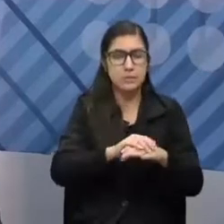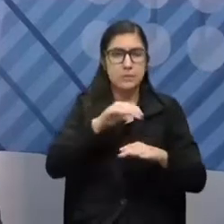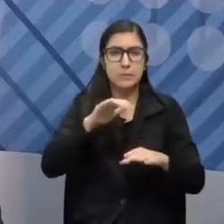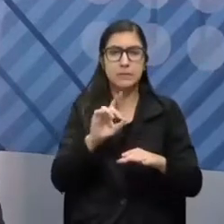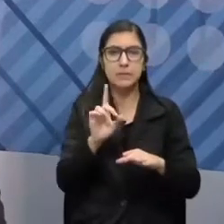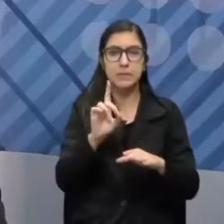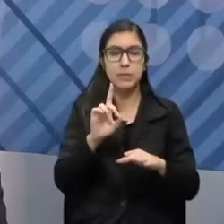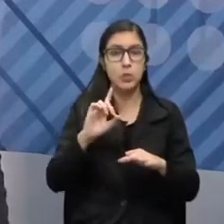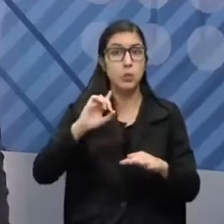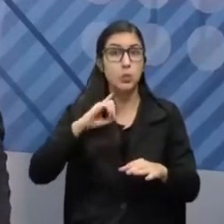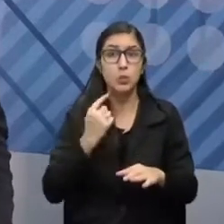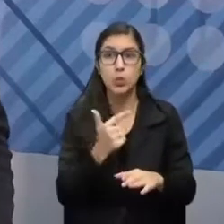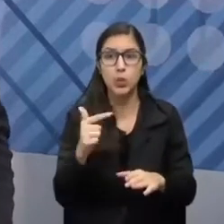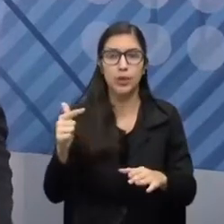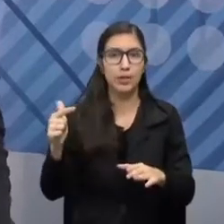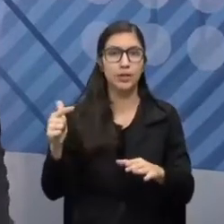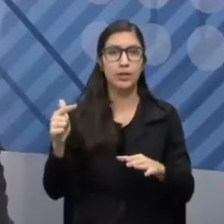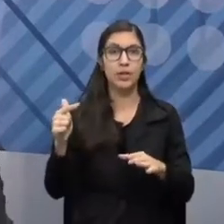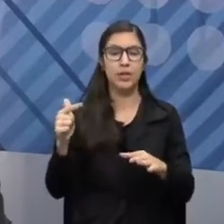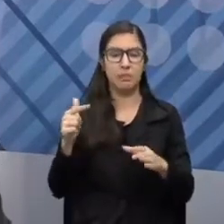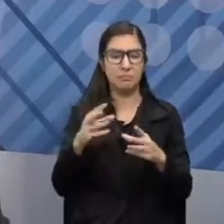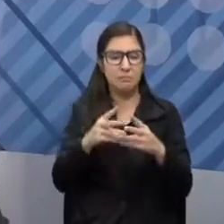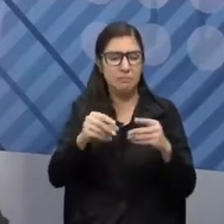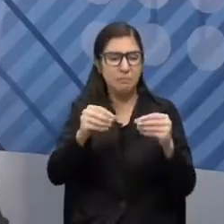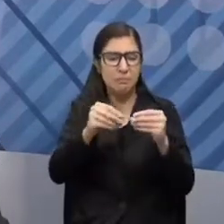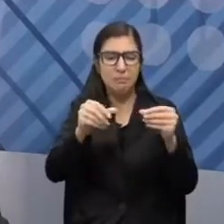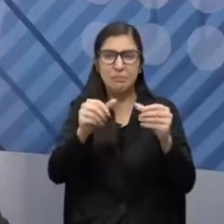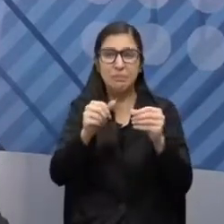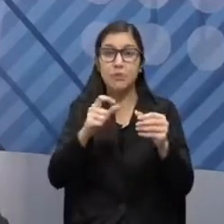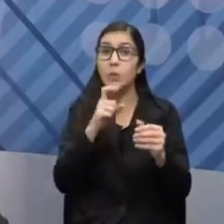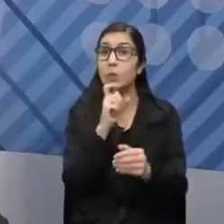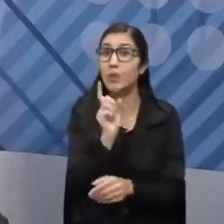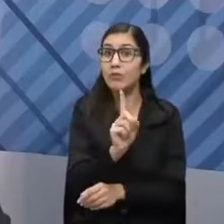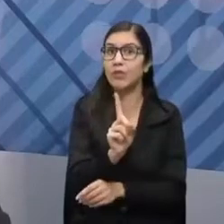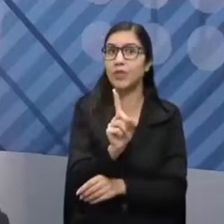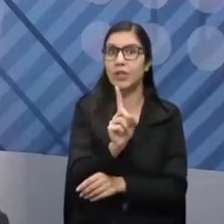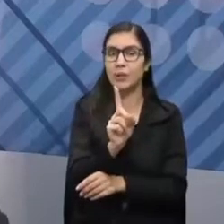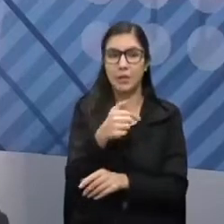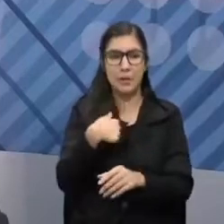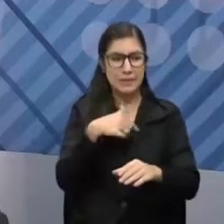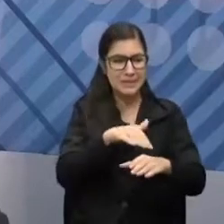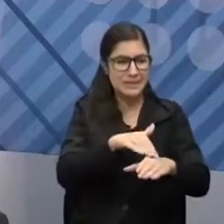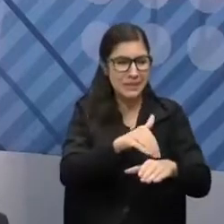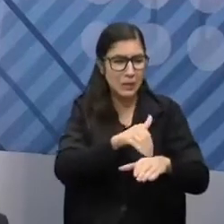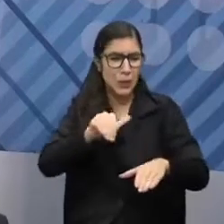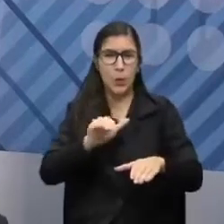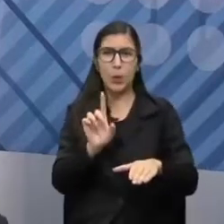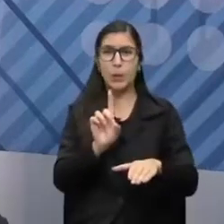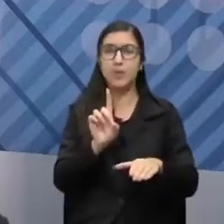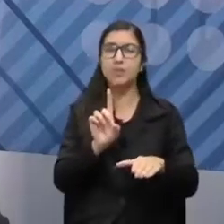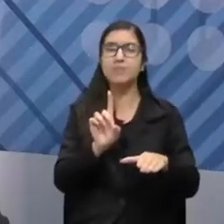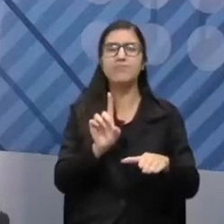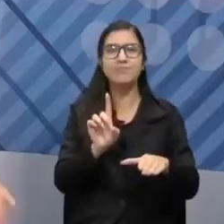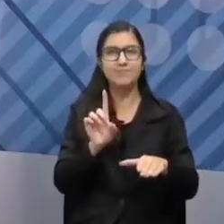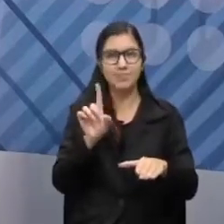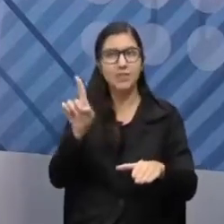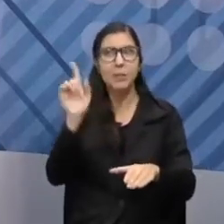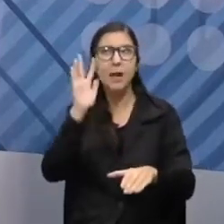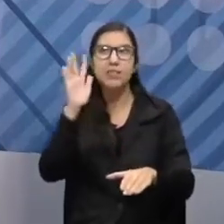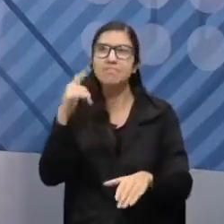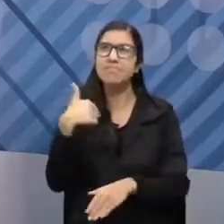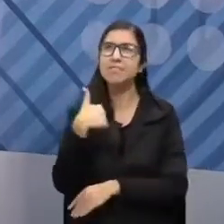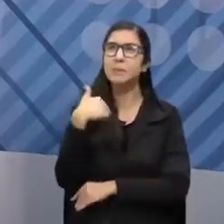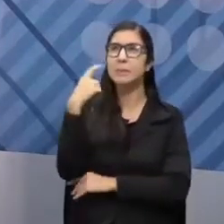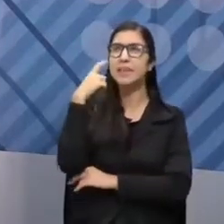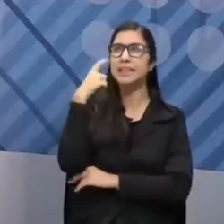não é sujo, não é melado, certo? Não é frio, não vai me cortar. Então, vocês sempre imaginam, como que eu vou